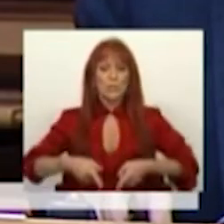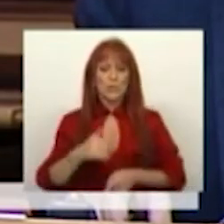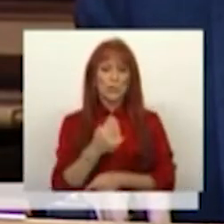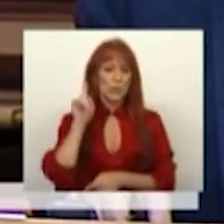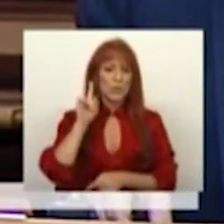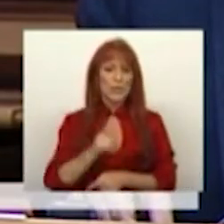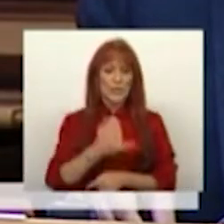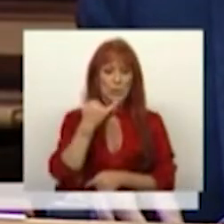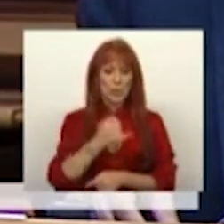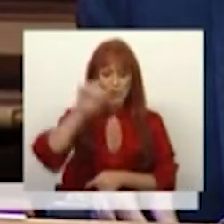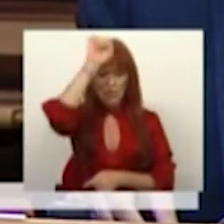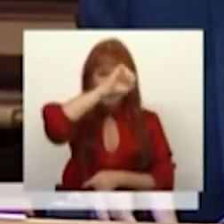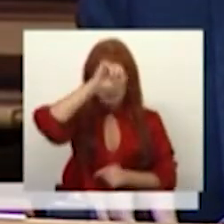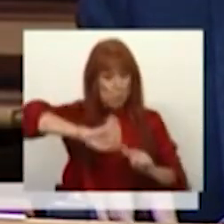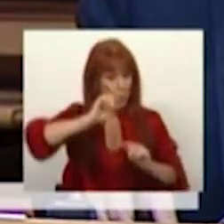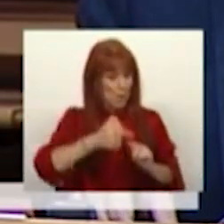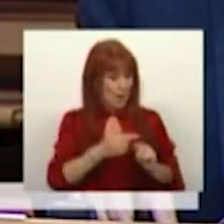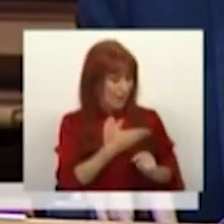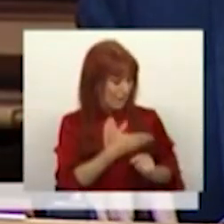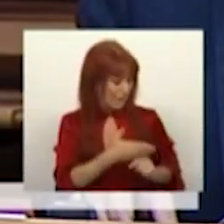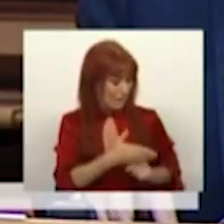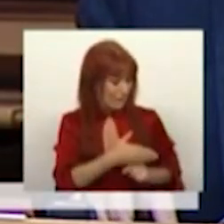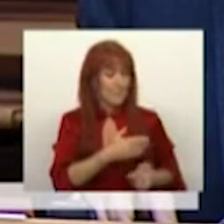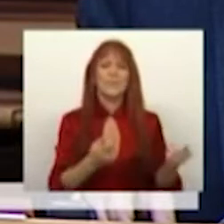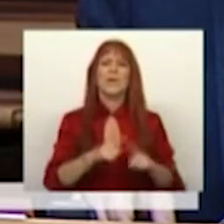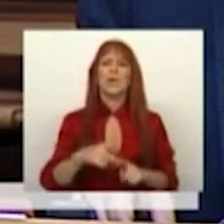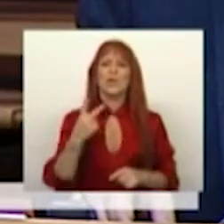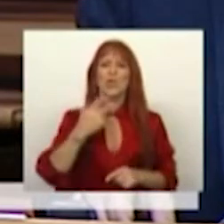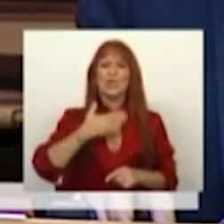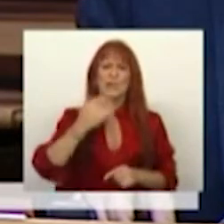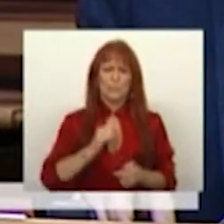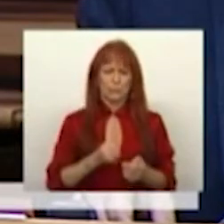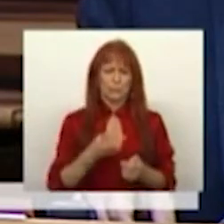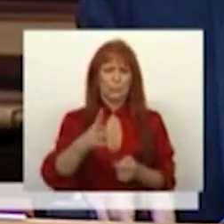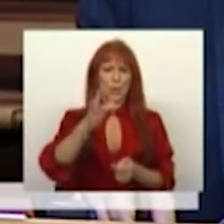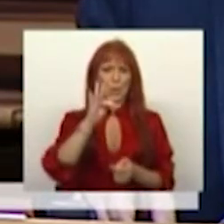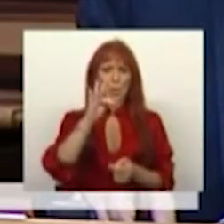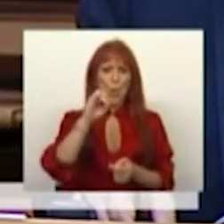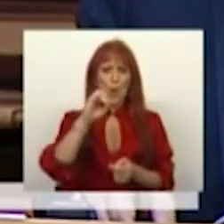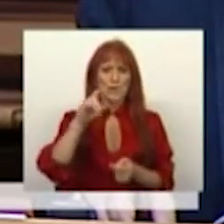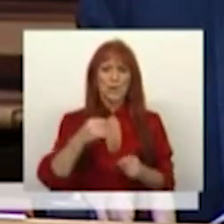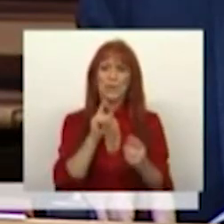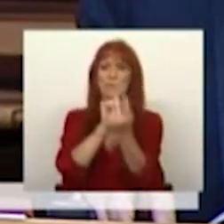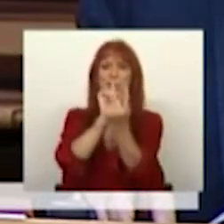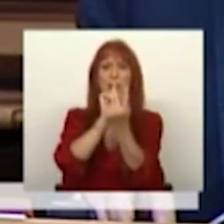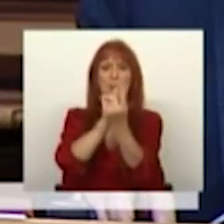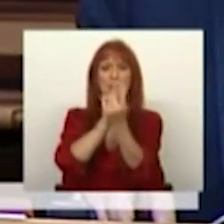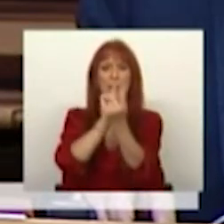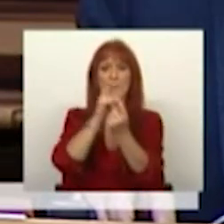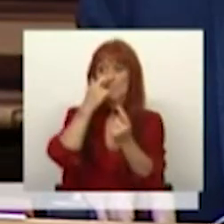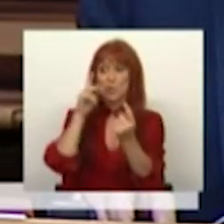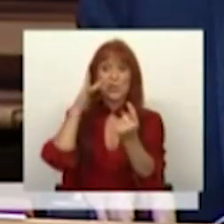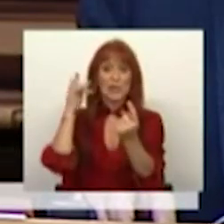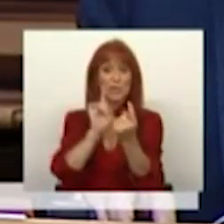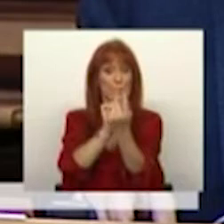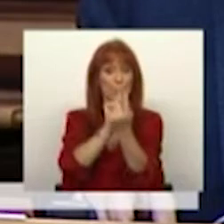dia 2 de janeiro deste ano, o NIS na hora. Nós em 2 dias tivemos já 400 atendimentos relativamente a estrangeiros